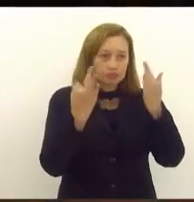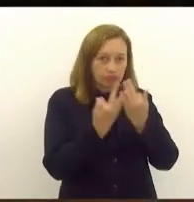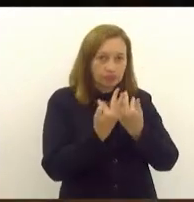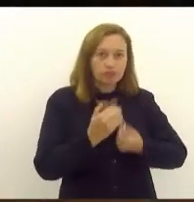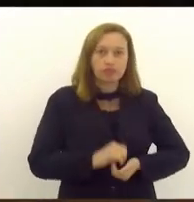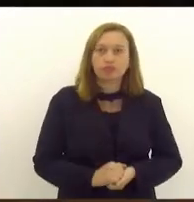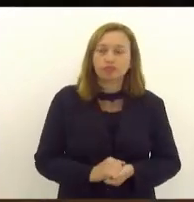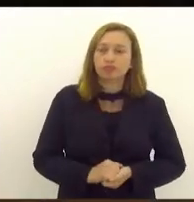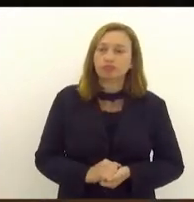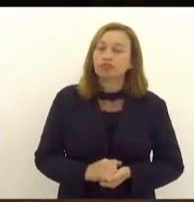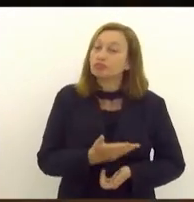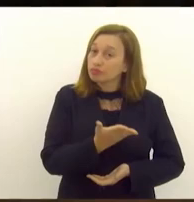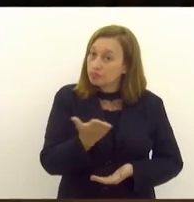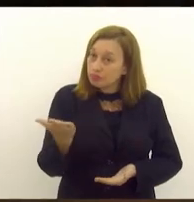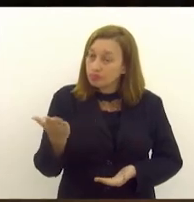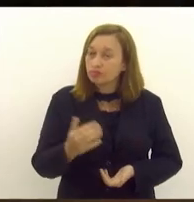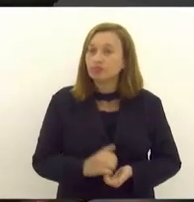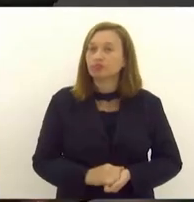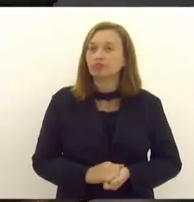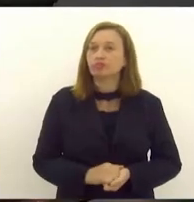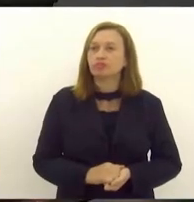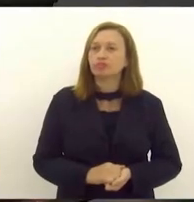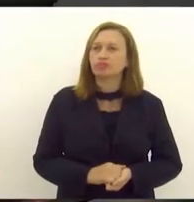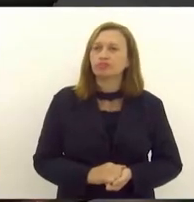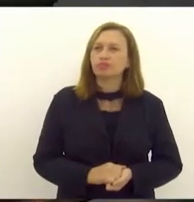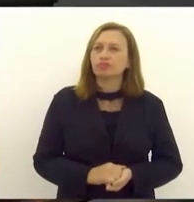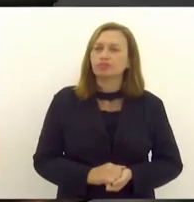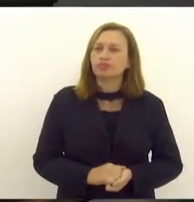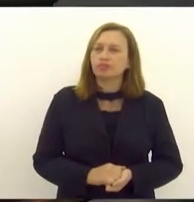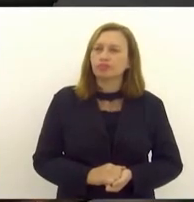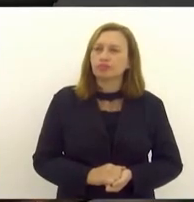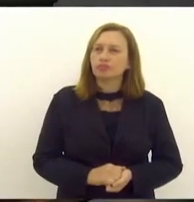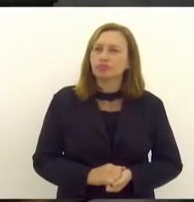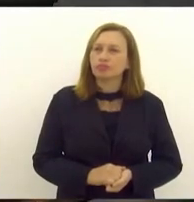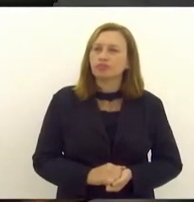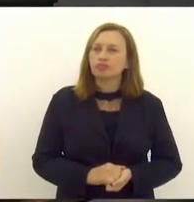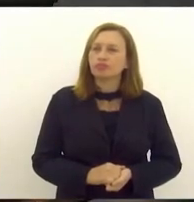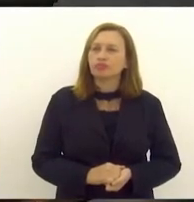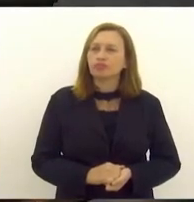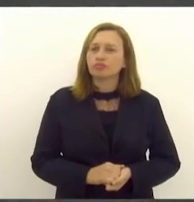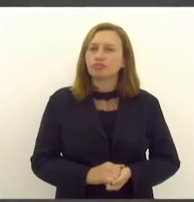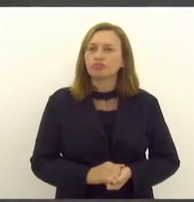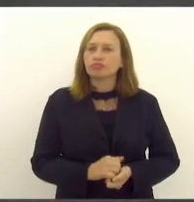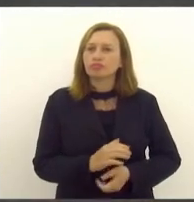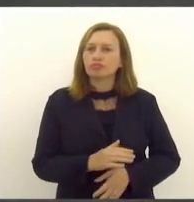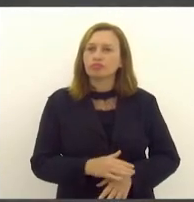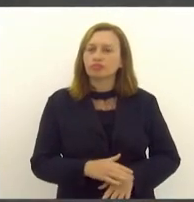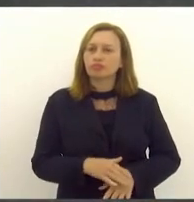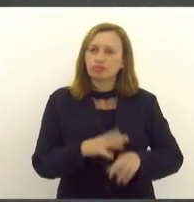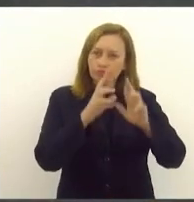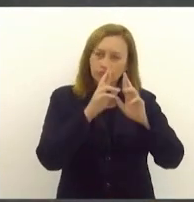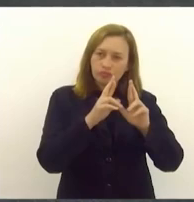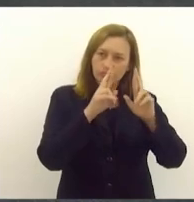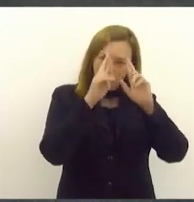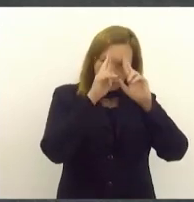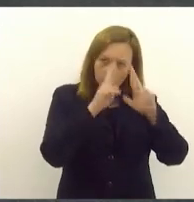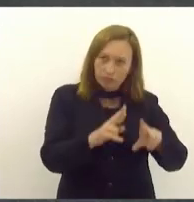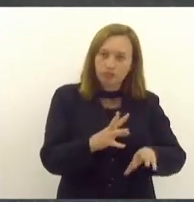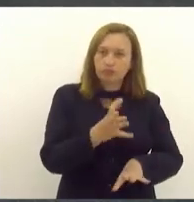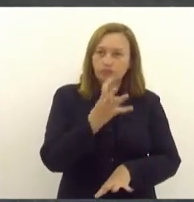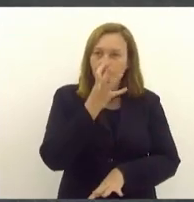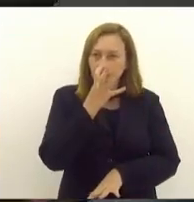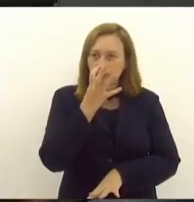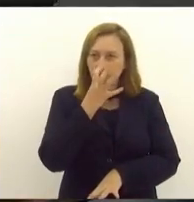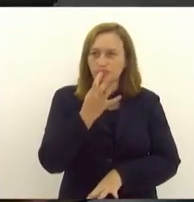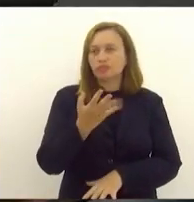vocês são credores do meu mais Genuíno respeito e inquestionável admiração me perdoe